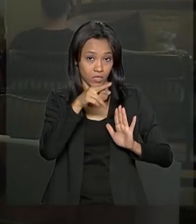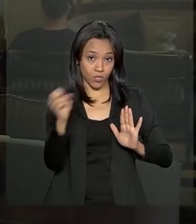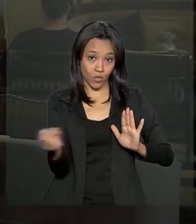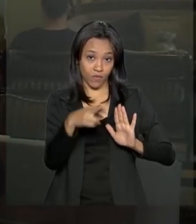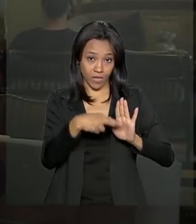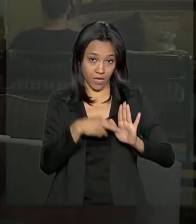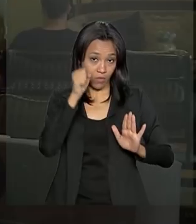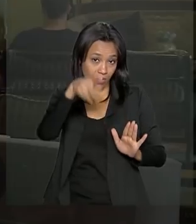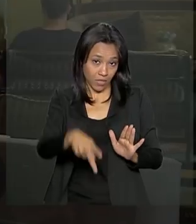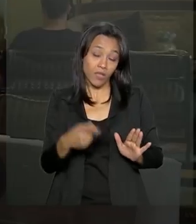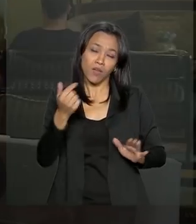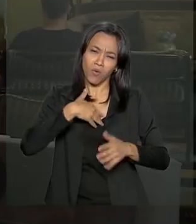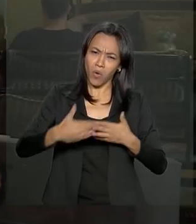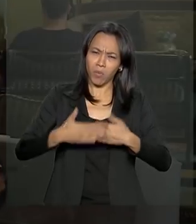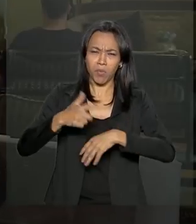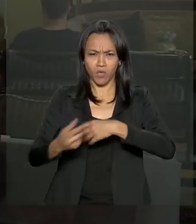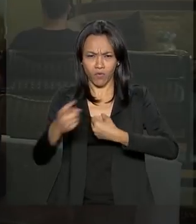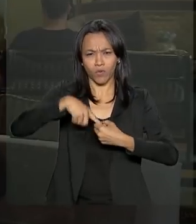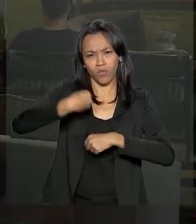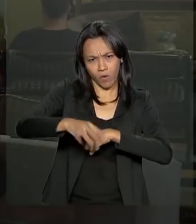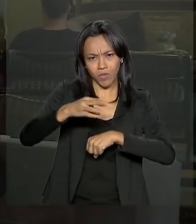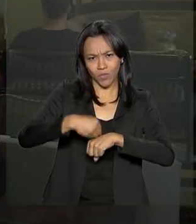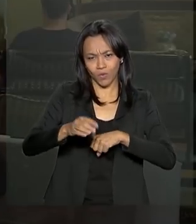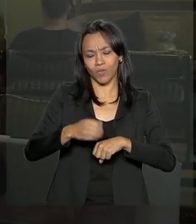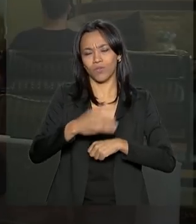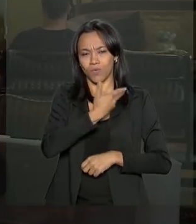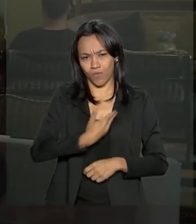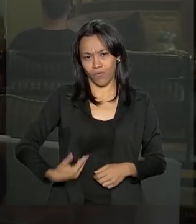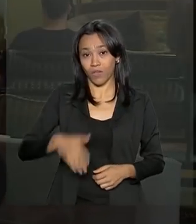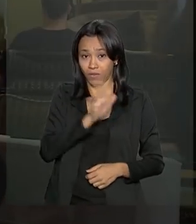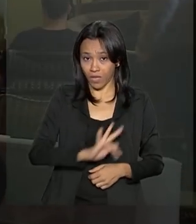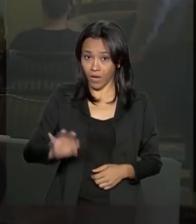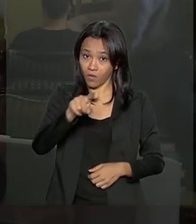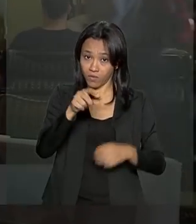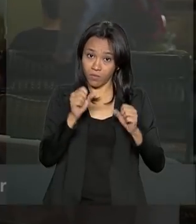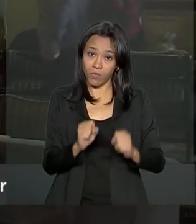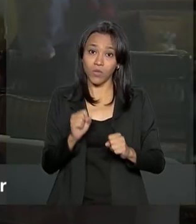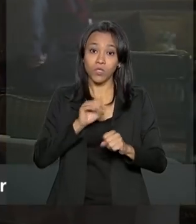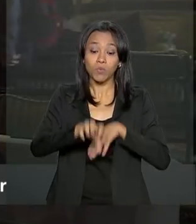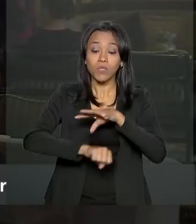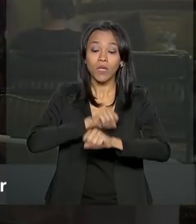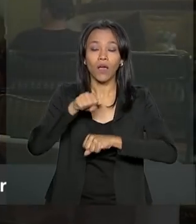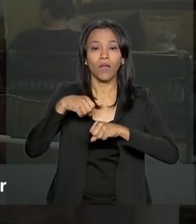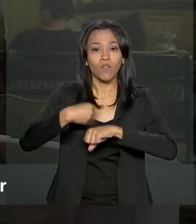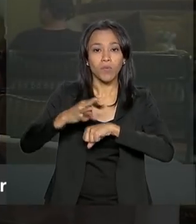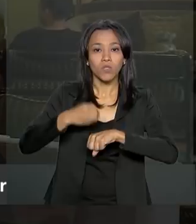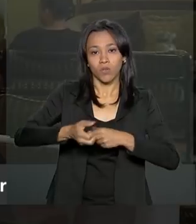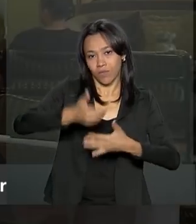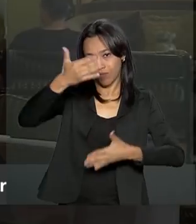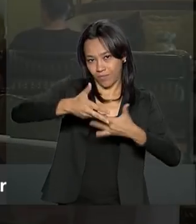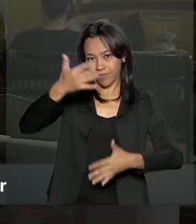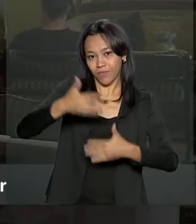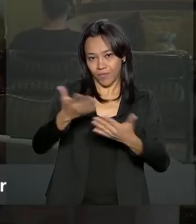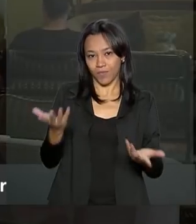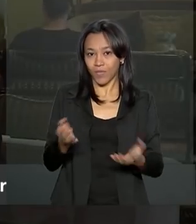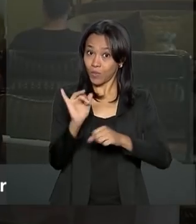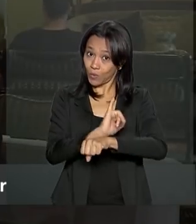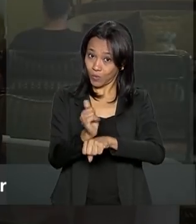momento com mais informações sobre o governo federal. E você pode ter mais informações também pelas nossas redes sociais,